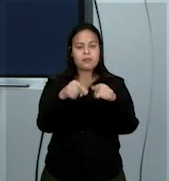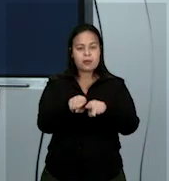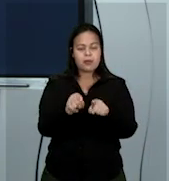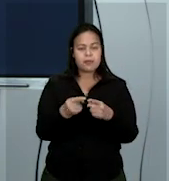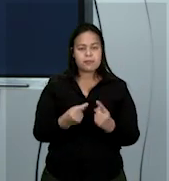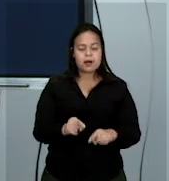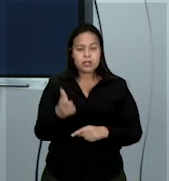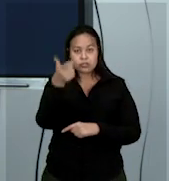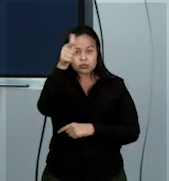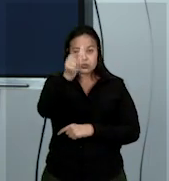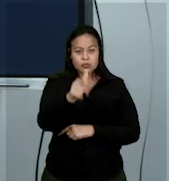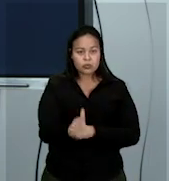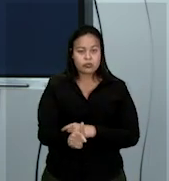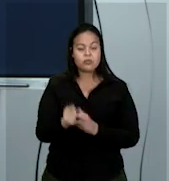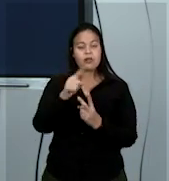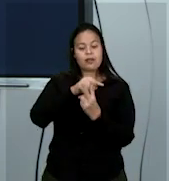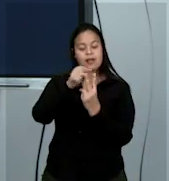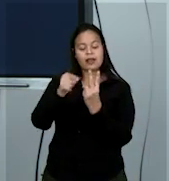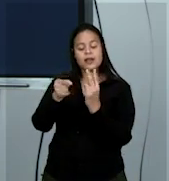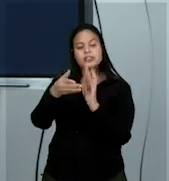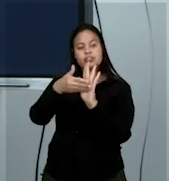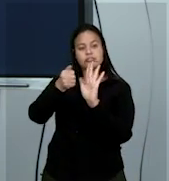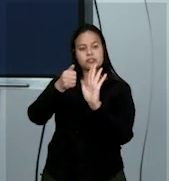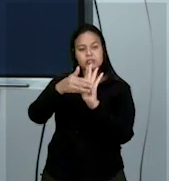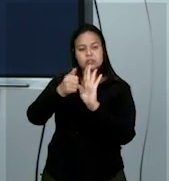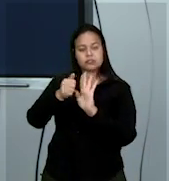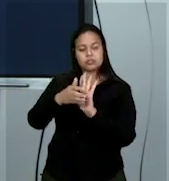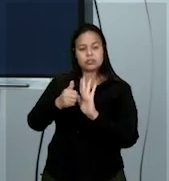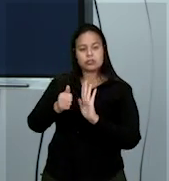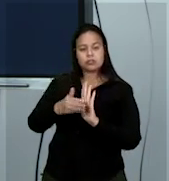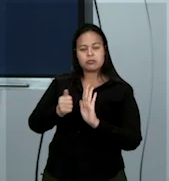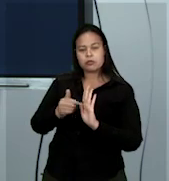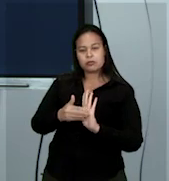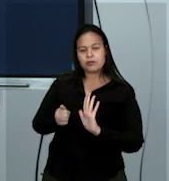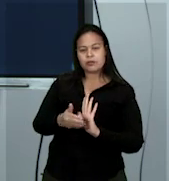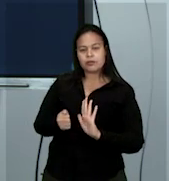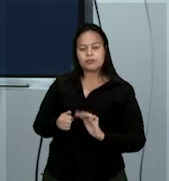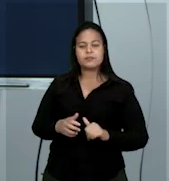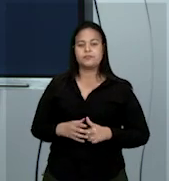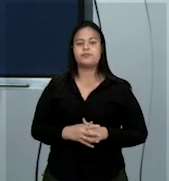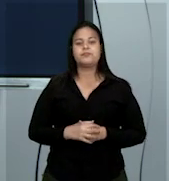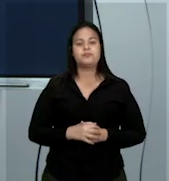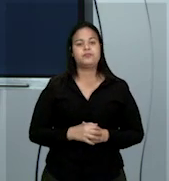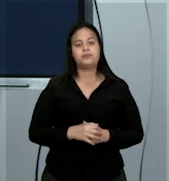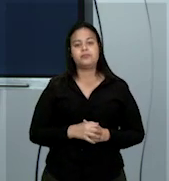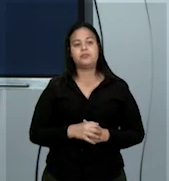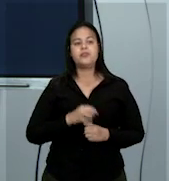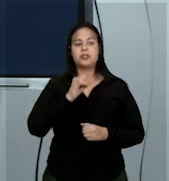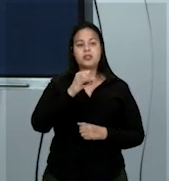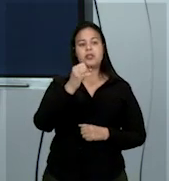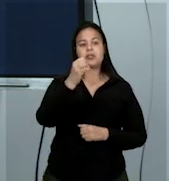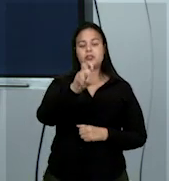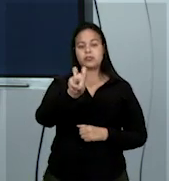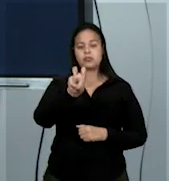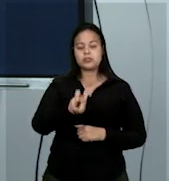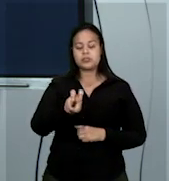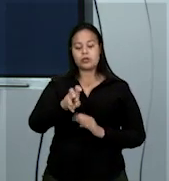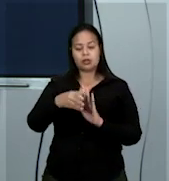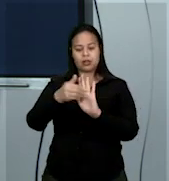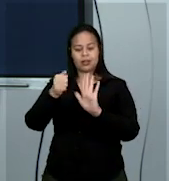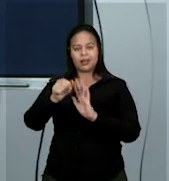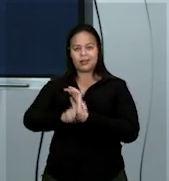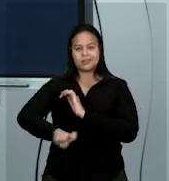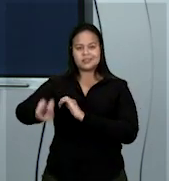assim, da raiz. Então aqui sai um 2, eu vou colocar assim. E aqui, como eu tenho 2, 5, vai sair um 5. E